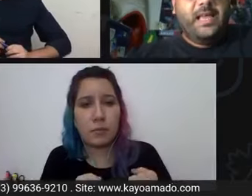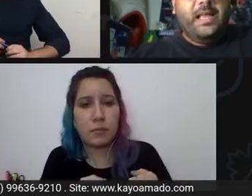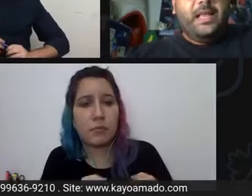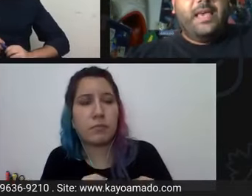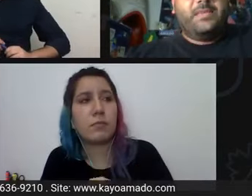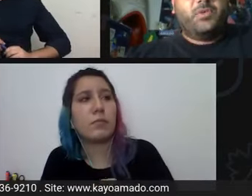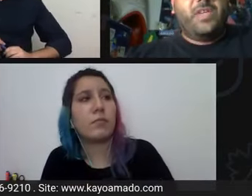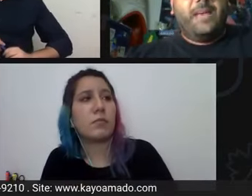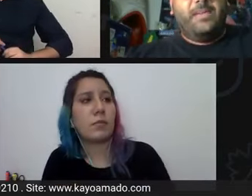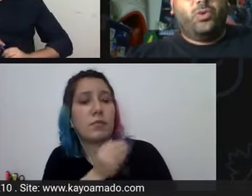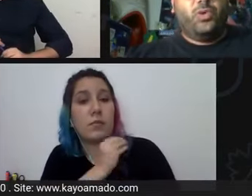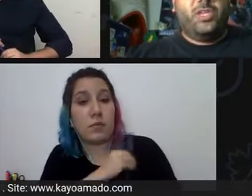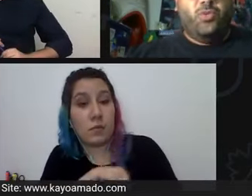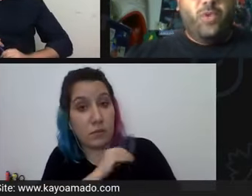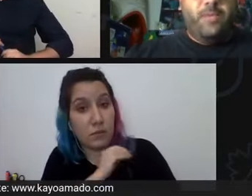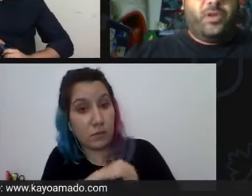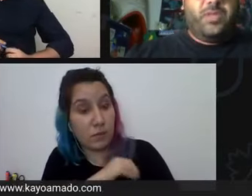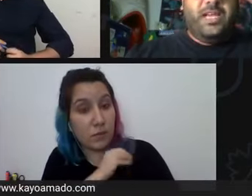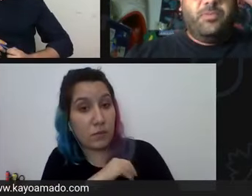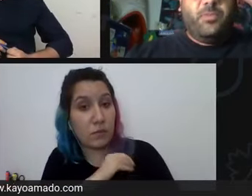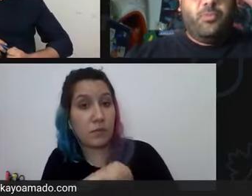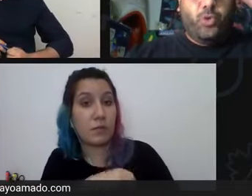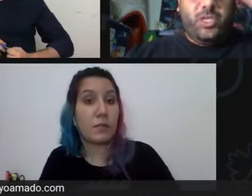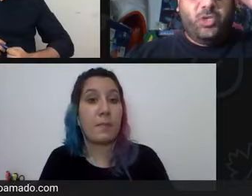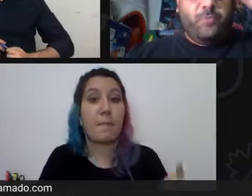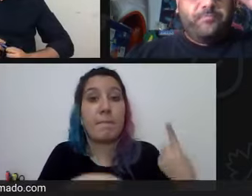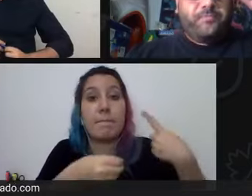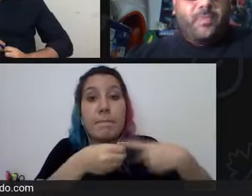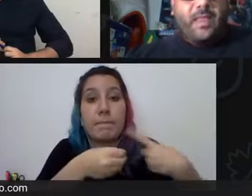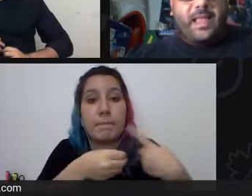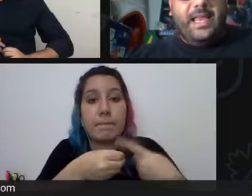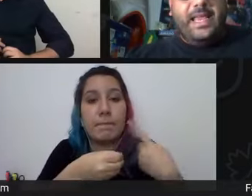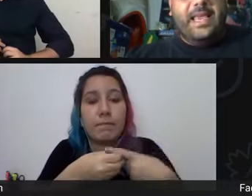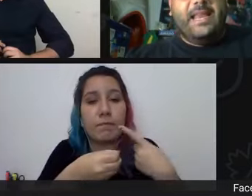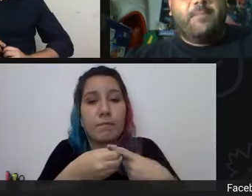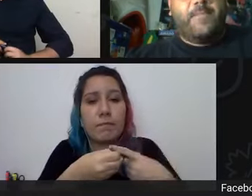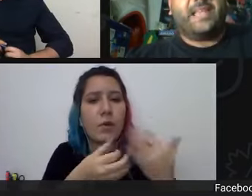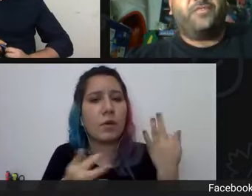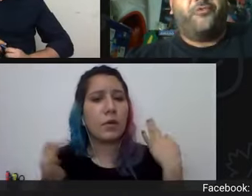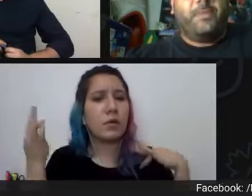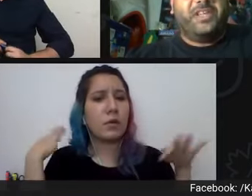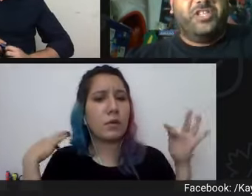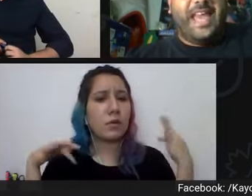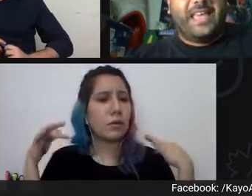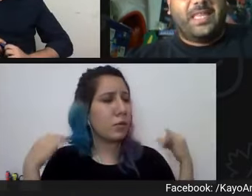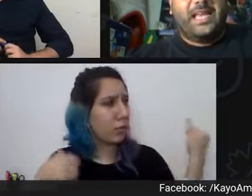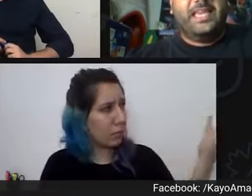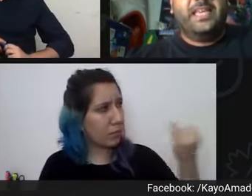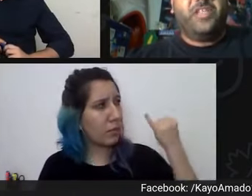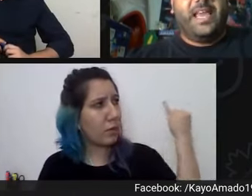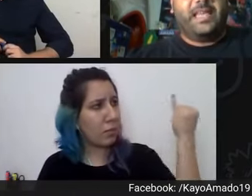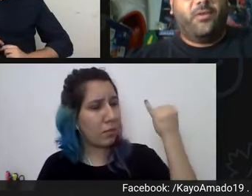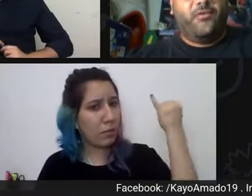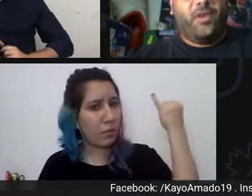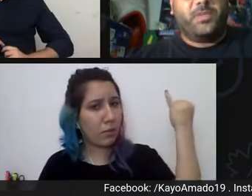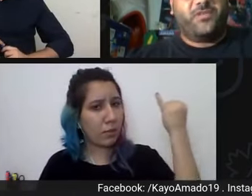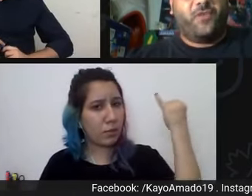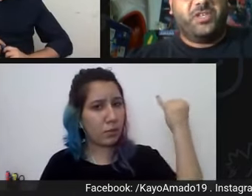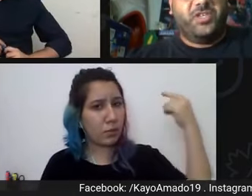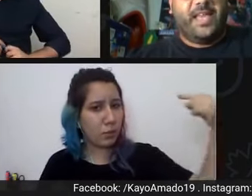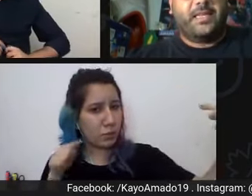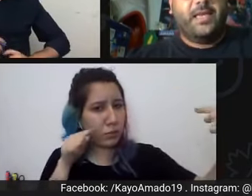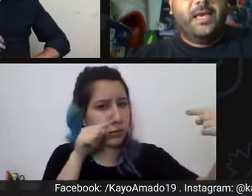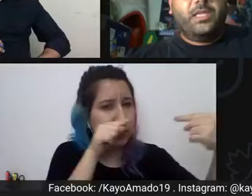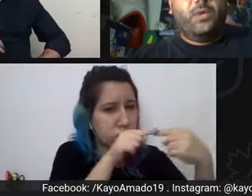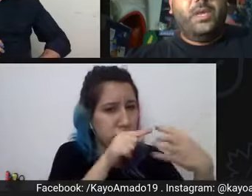de dizer, né? As pessoas dizem, mas o turismo não é importante. O turismo, ele emprega de forma direta e indireta. Então, vamos falar algumas